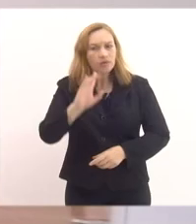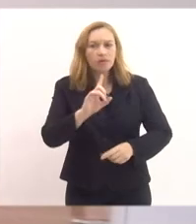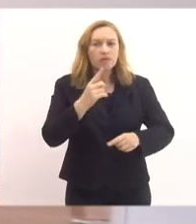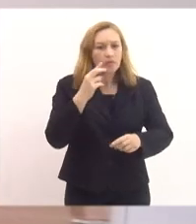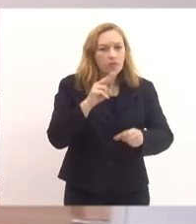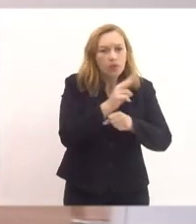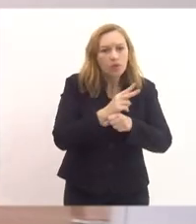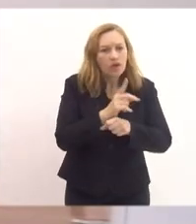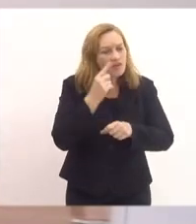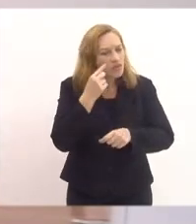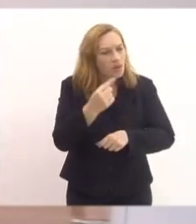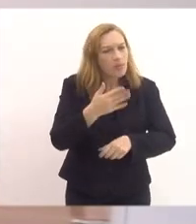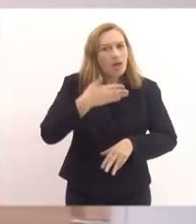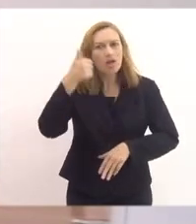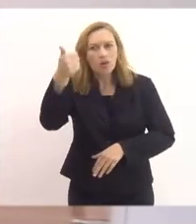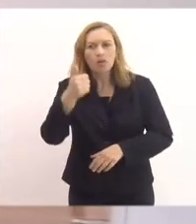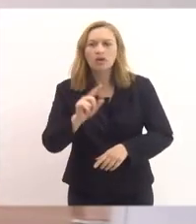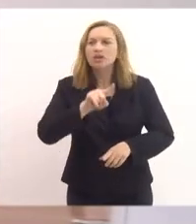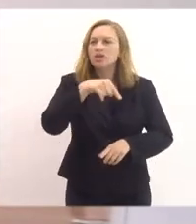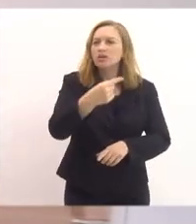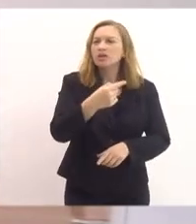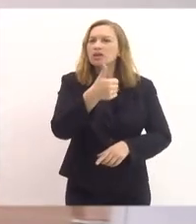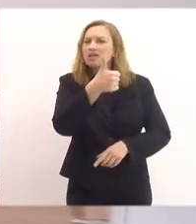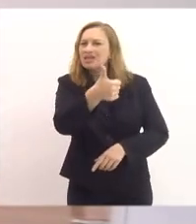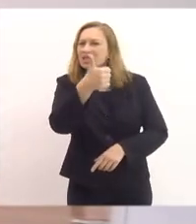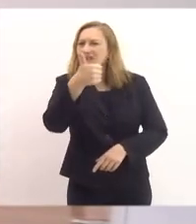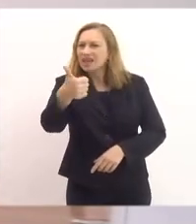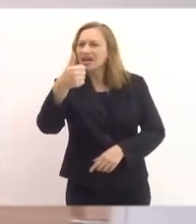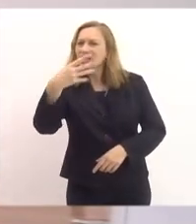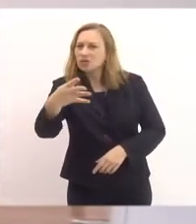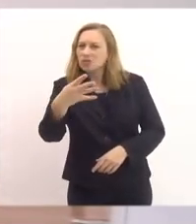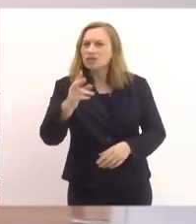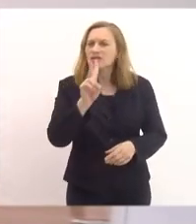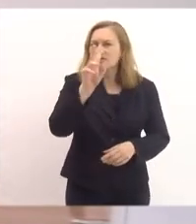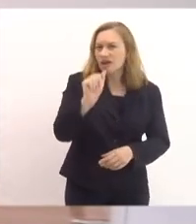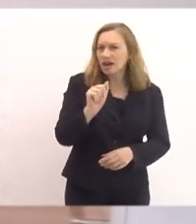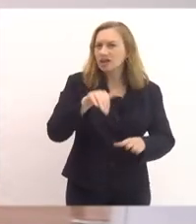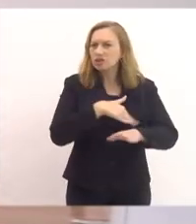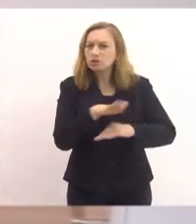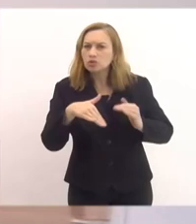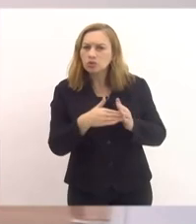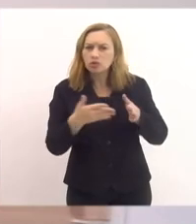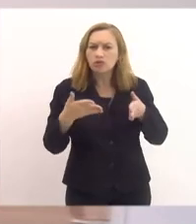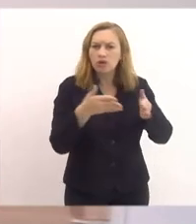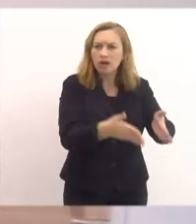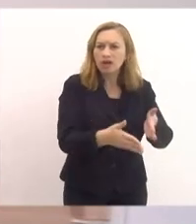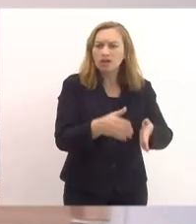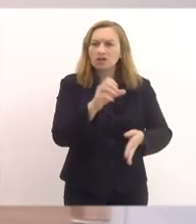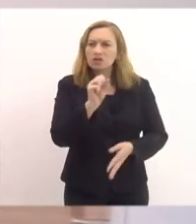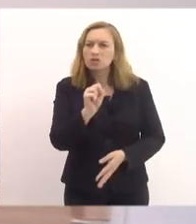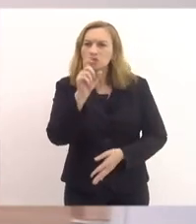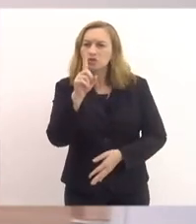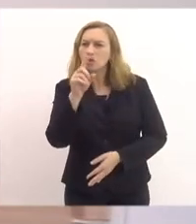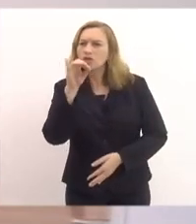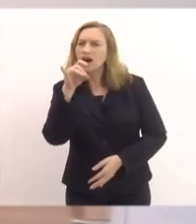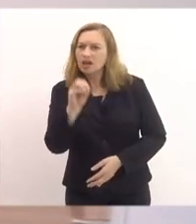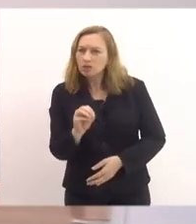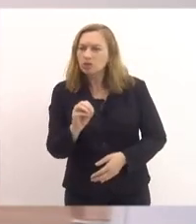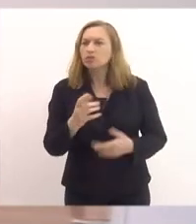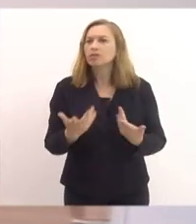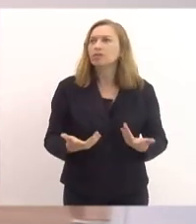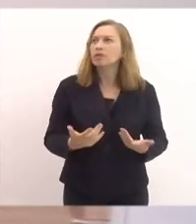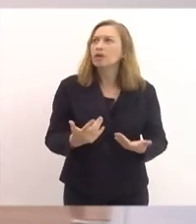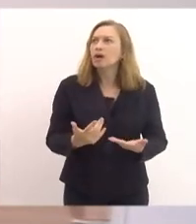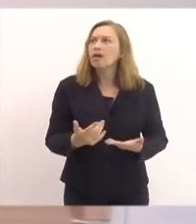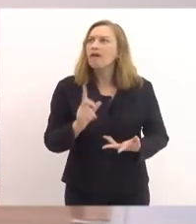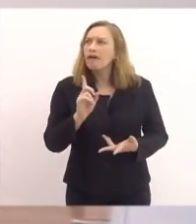daí, por mais que essas 114 vagas sejam todas destinadas a soldados, e por mais que vá... É